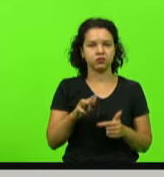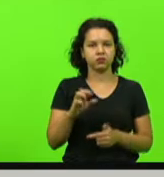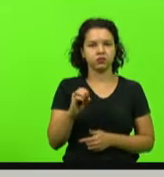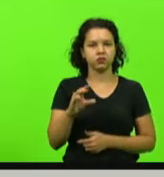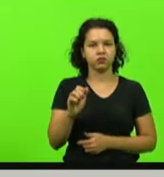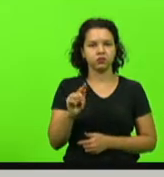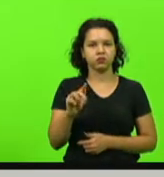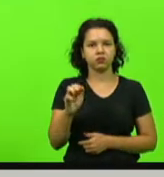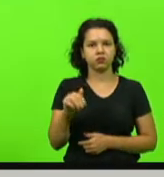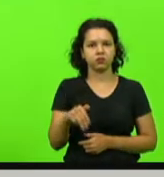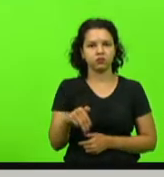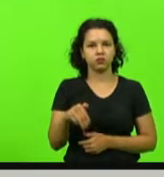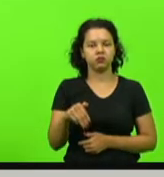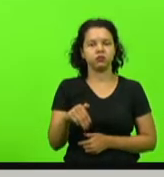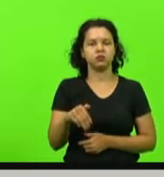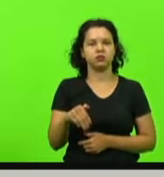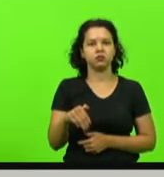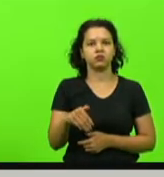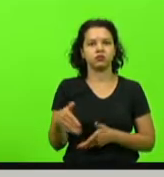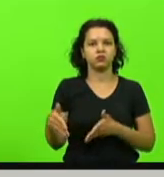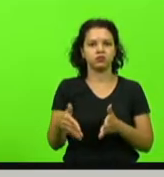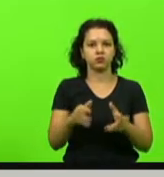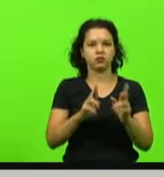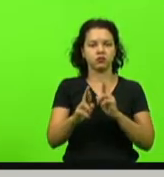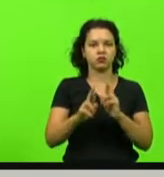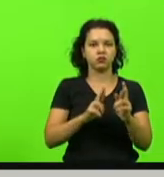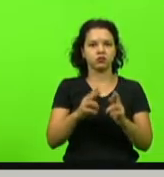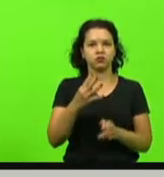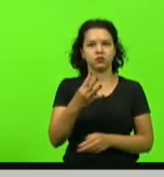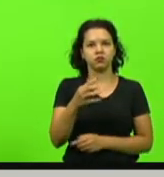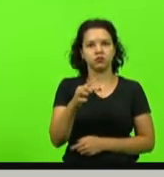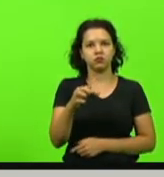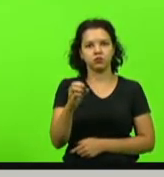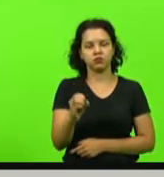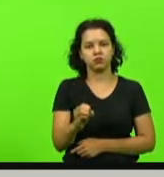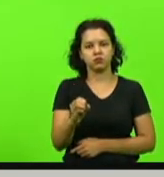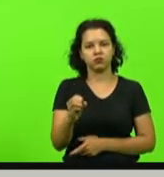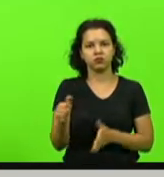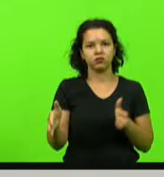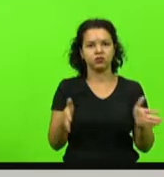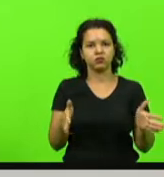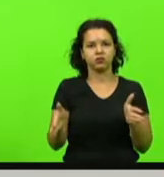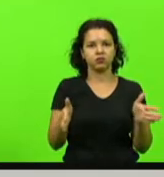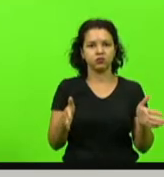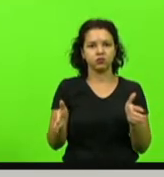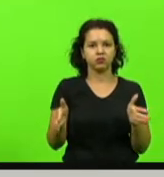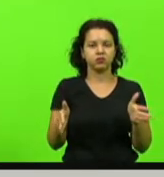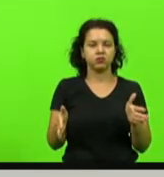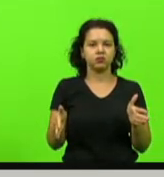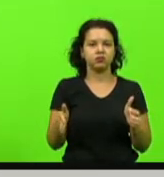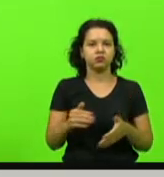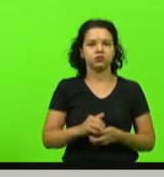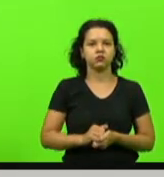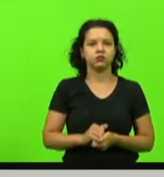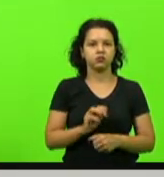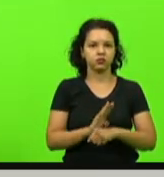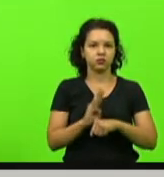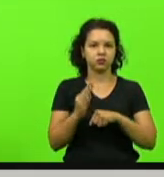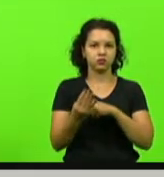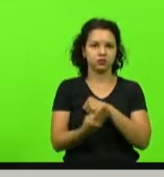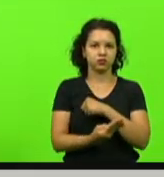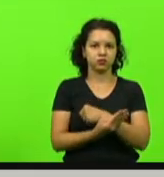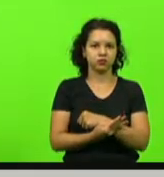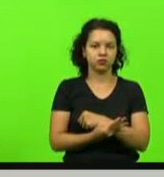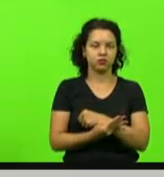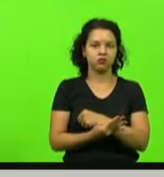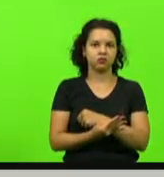às margens da rodovia 470, trecho que corta os bairros Fortaleza,